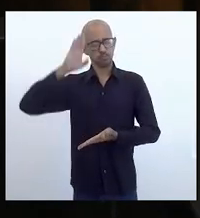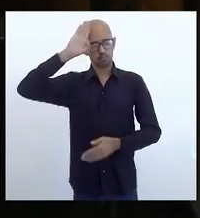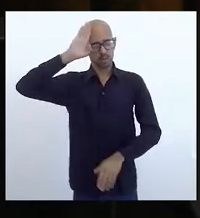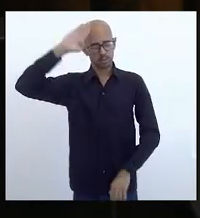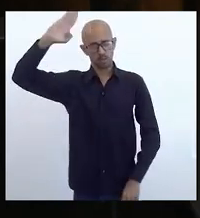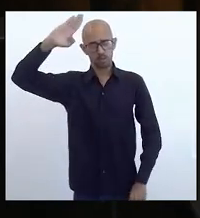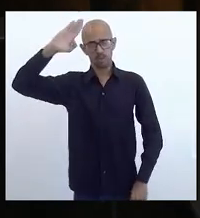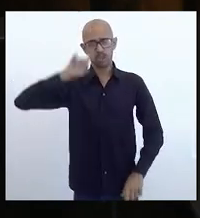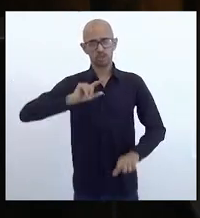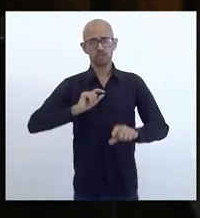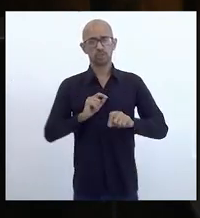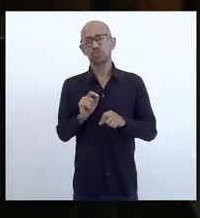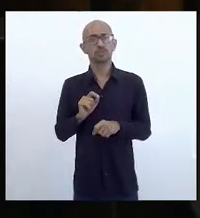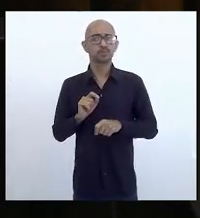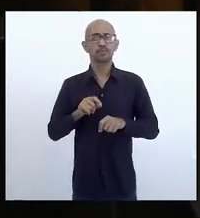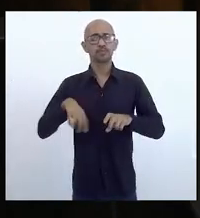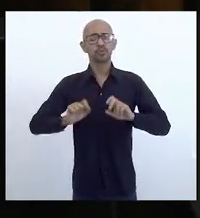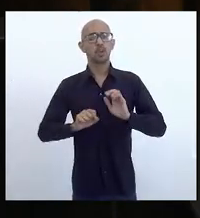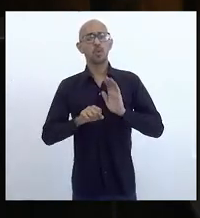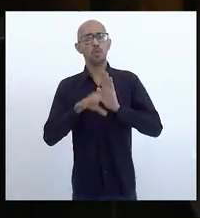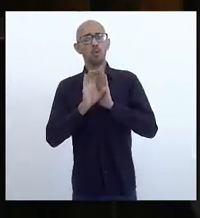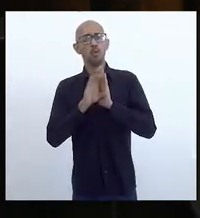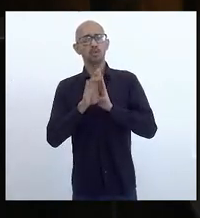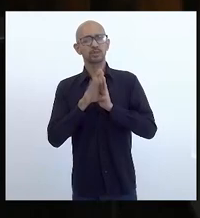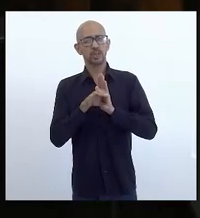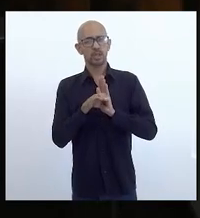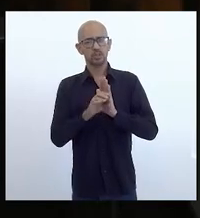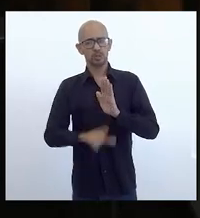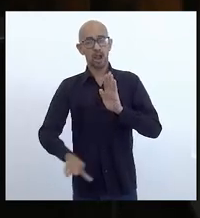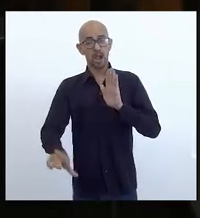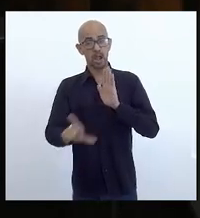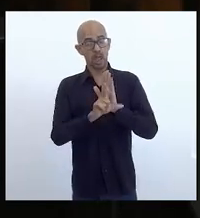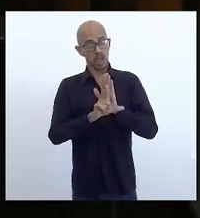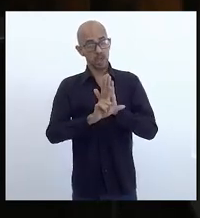principalmente o que define a Lei Federal